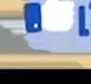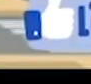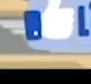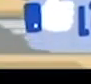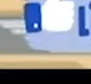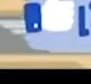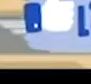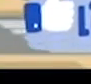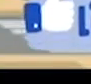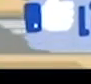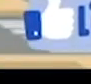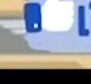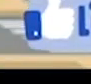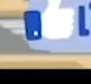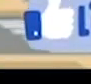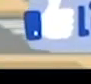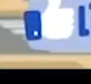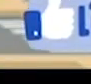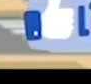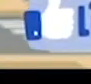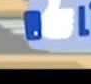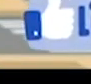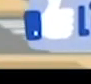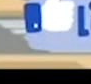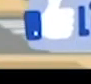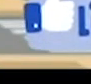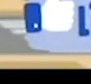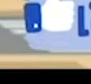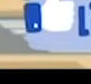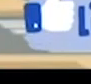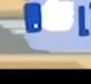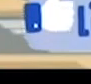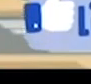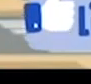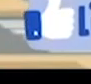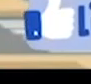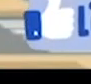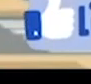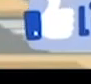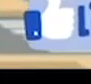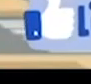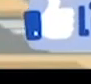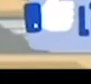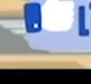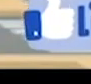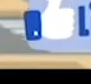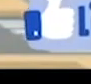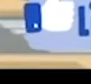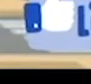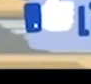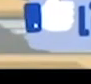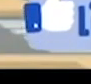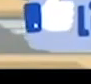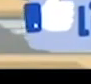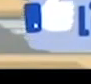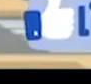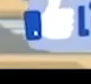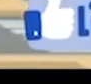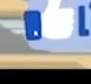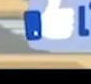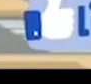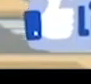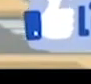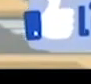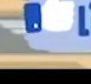Oi, crianças, tudo bem? Hoje a tia Jane veio para a gente poder dar um passeio